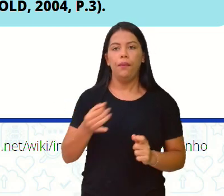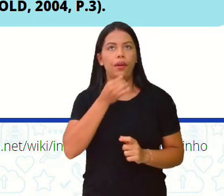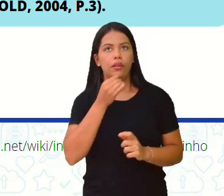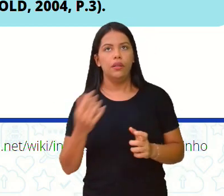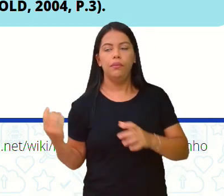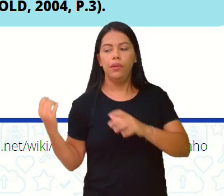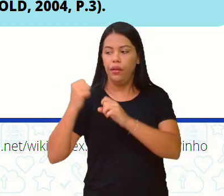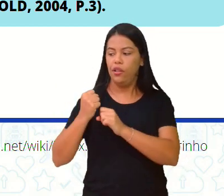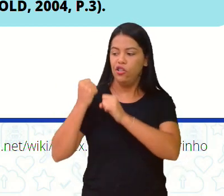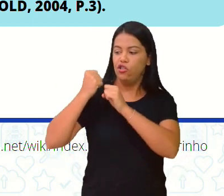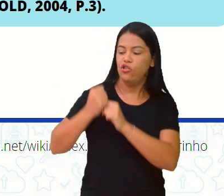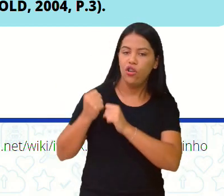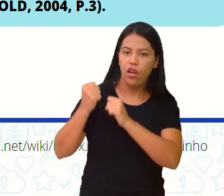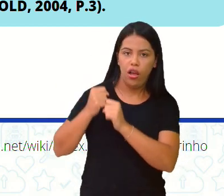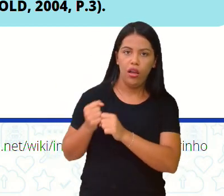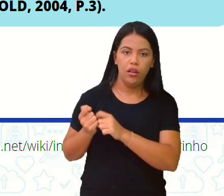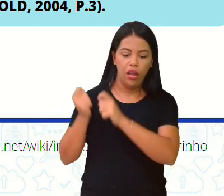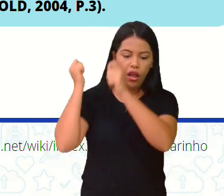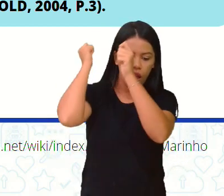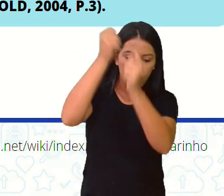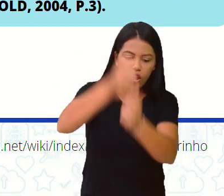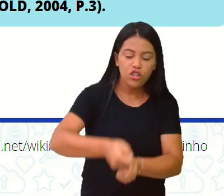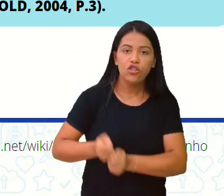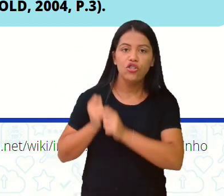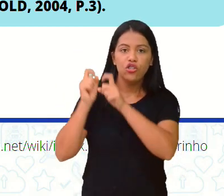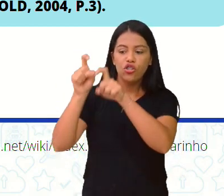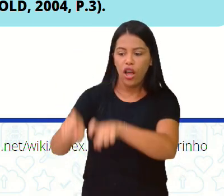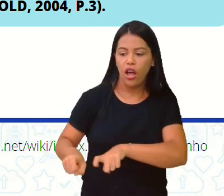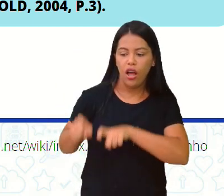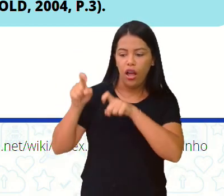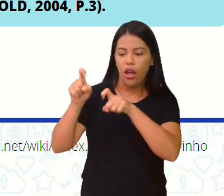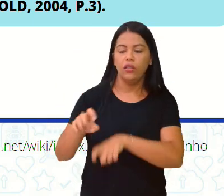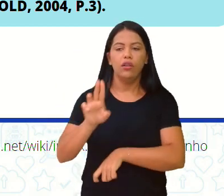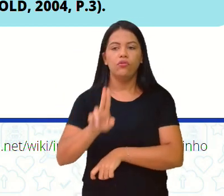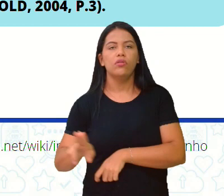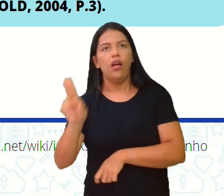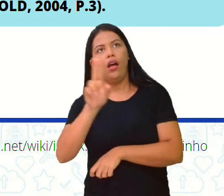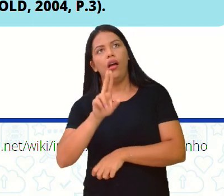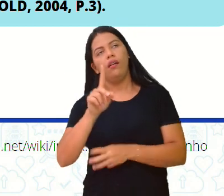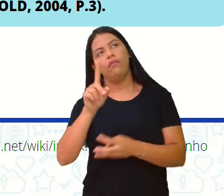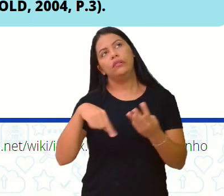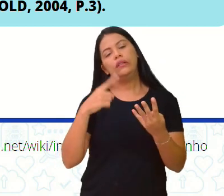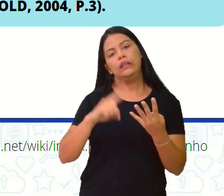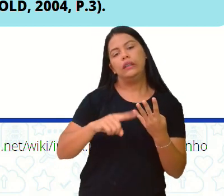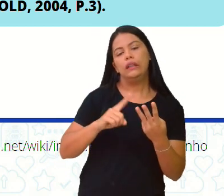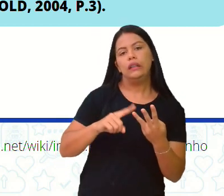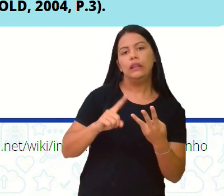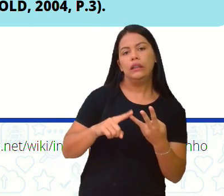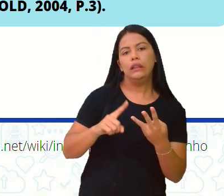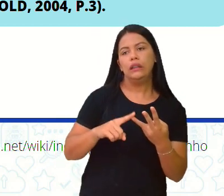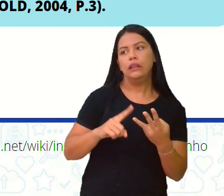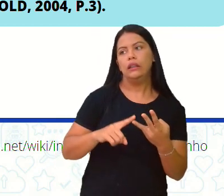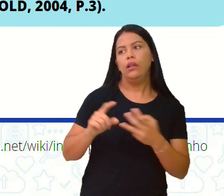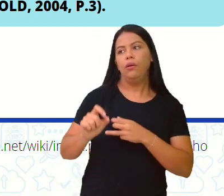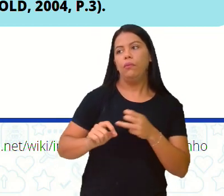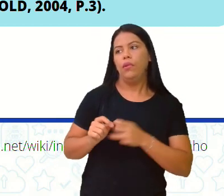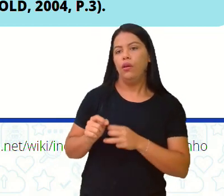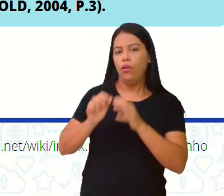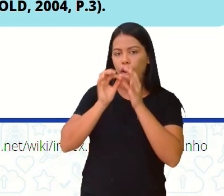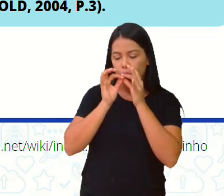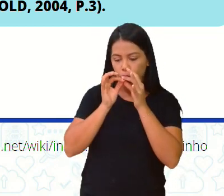gente viu. A gente viu ali também uma bexiga cheia e sendo batida na perna para